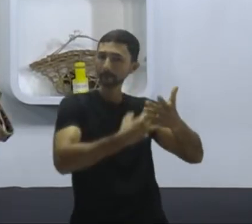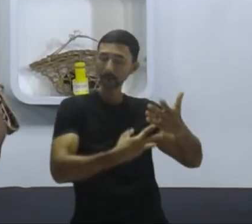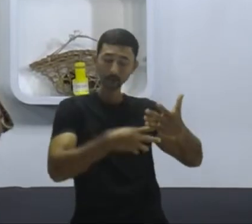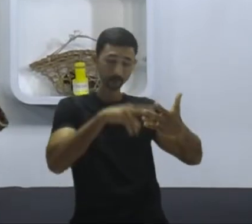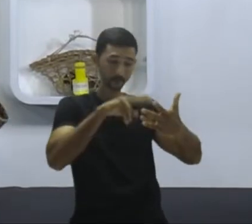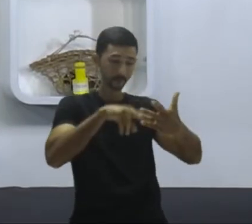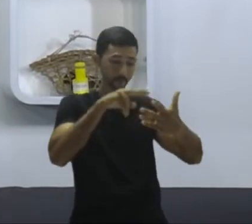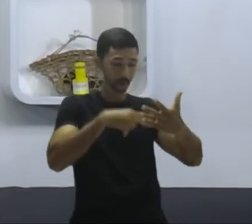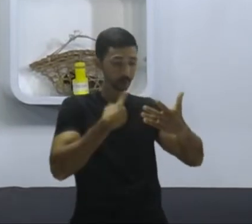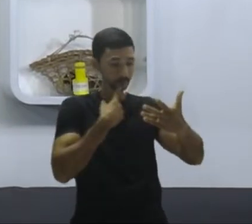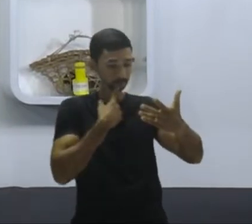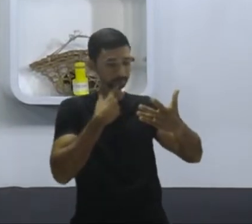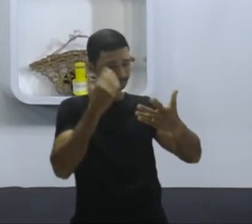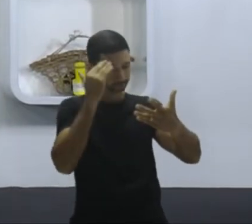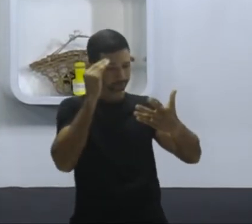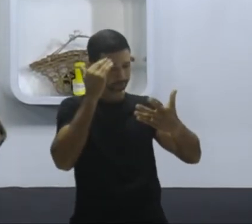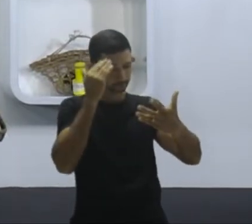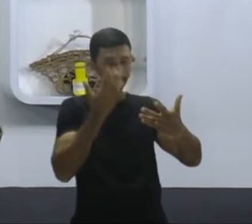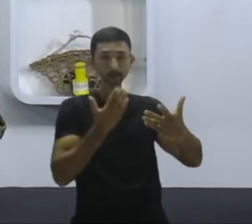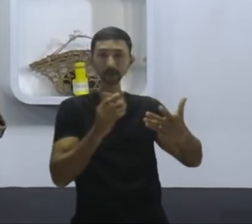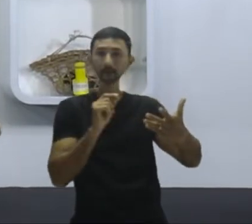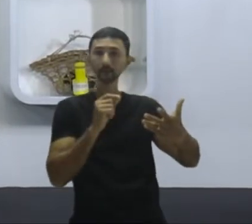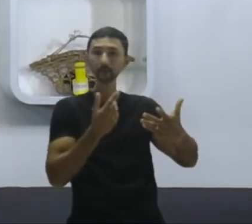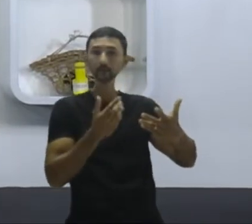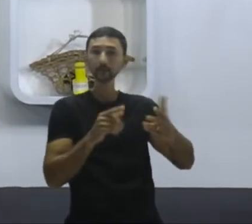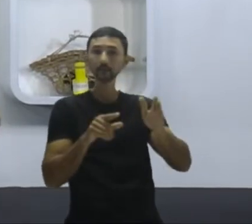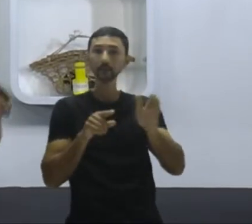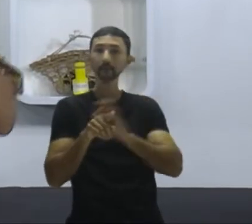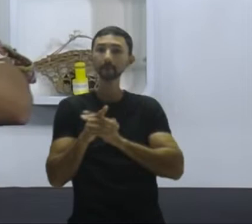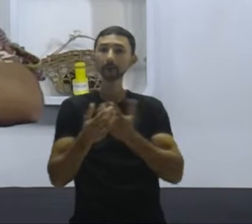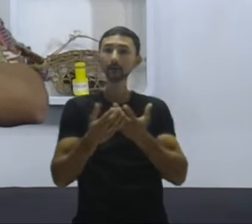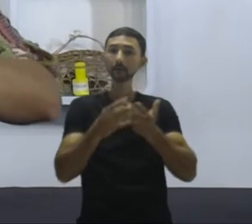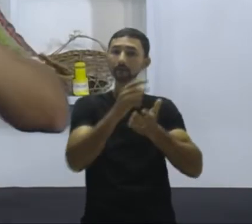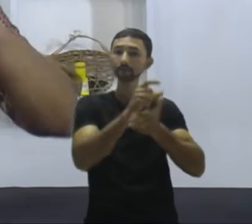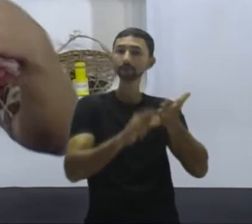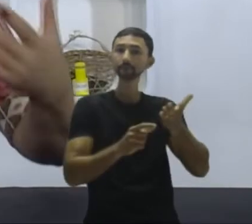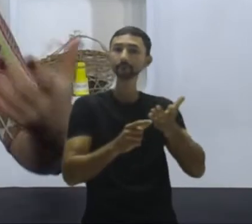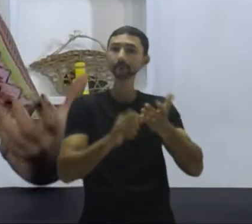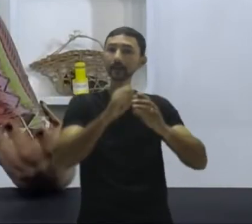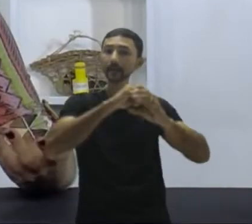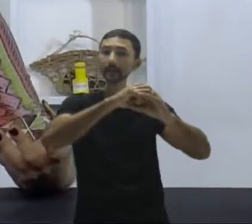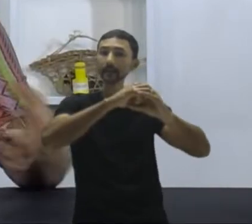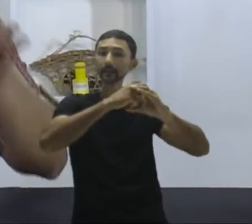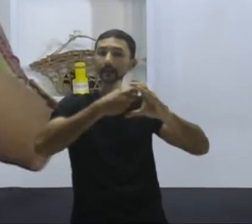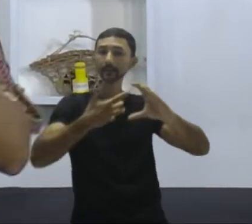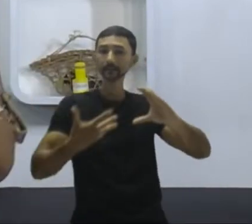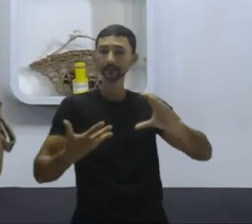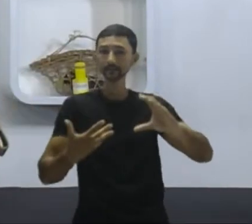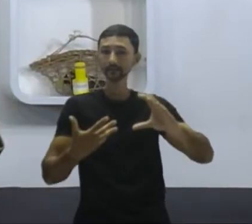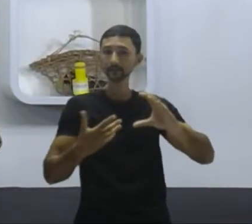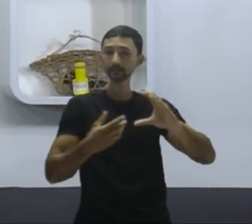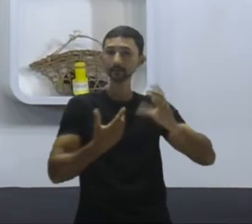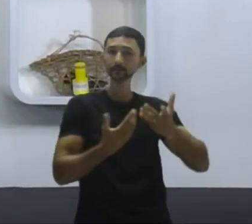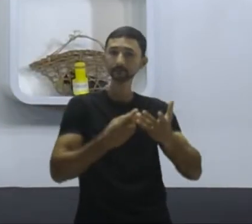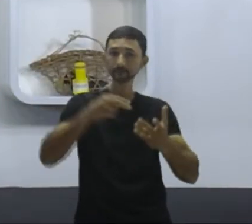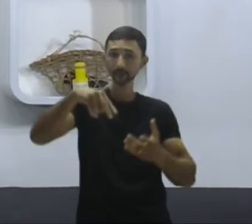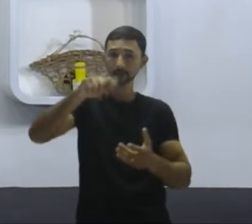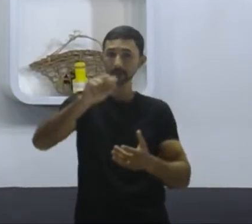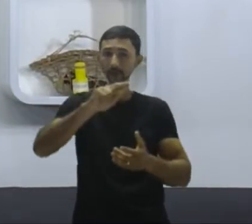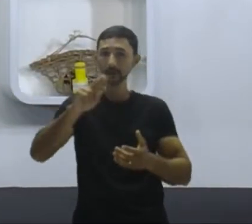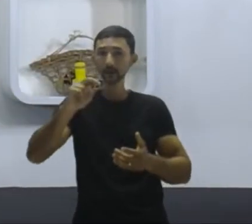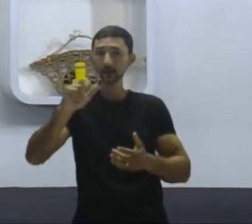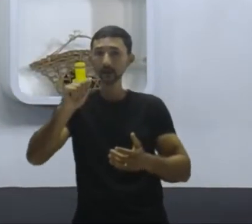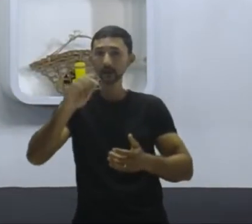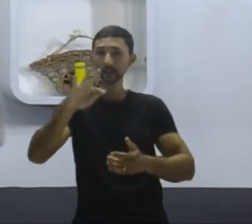que eu trago para vocês essa questão das características narrativas de um